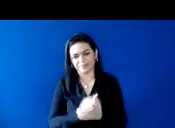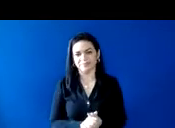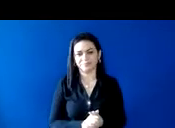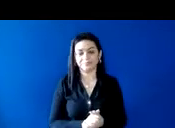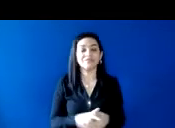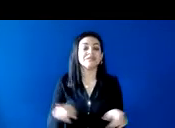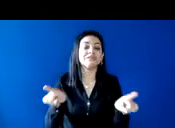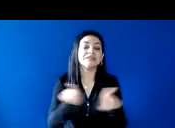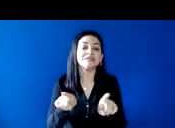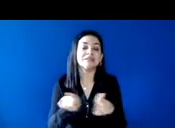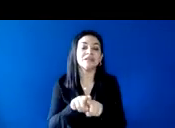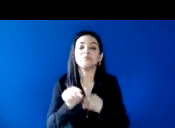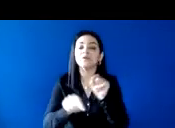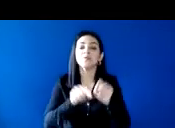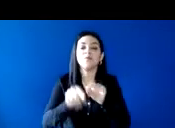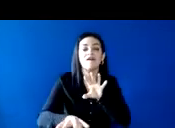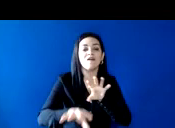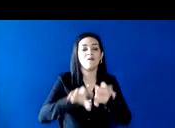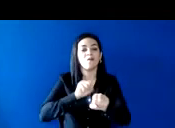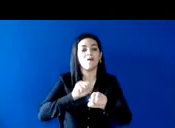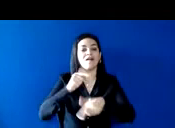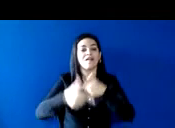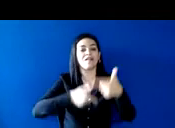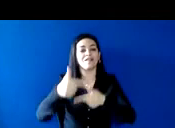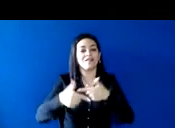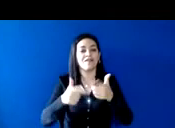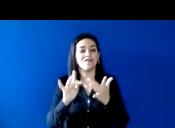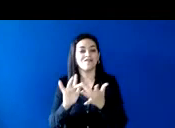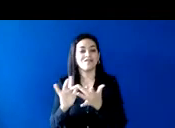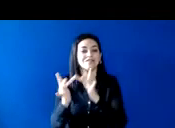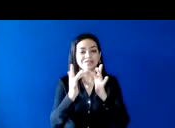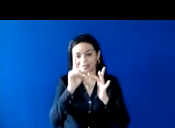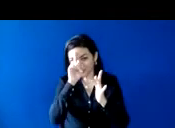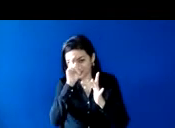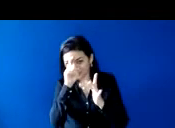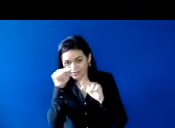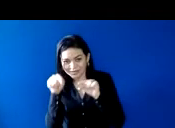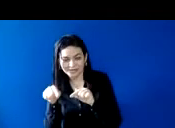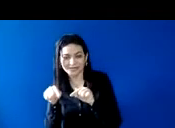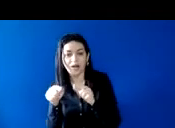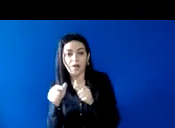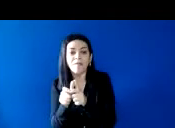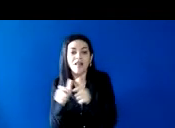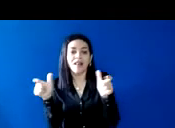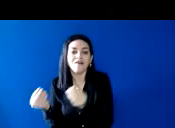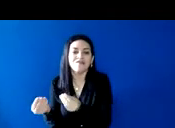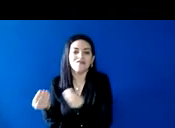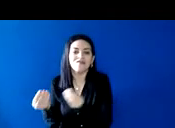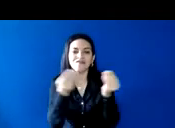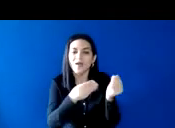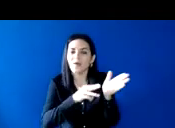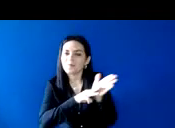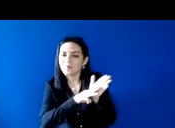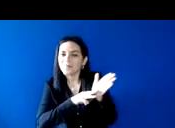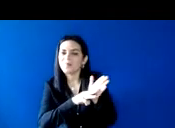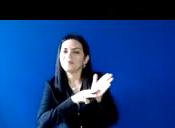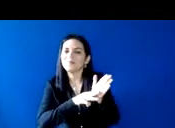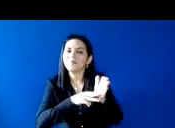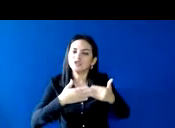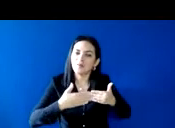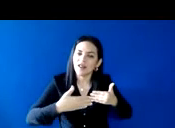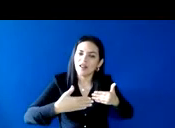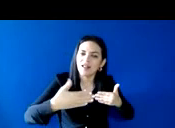E também a qualificação dos serviços em rede, né? A ampliação da oferta de métodos de longa duração e alta eficácia,